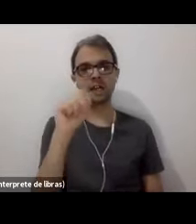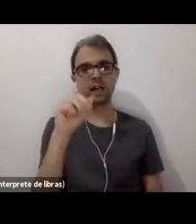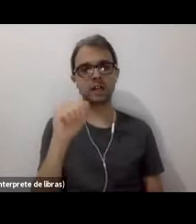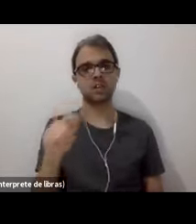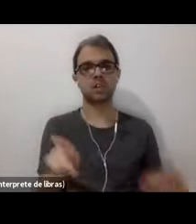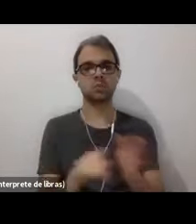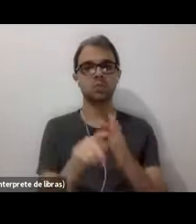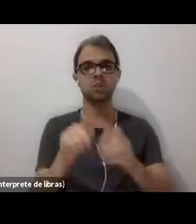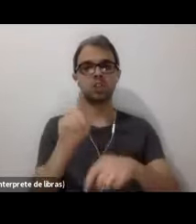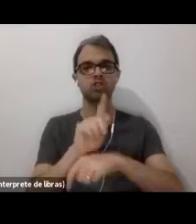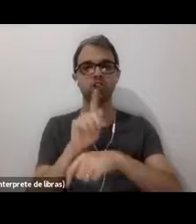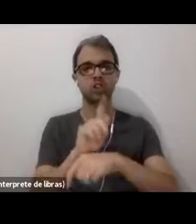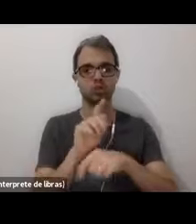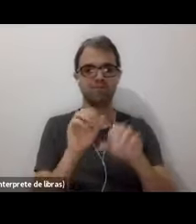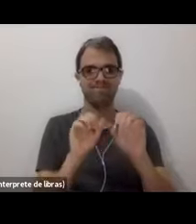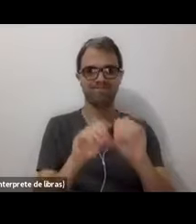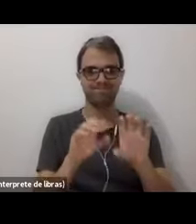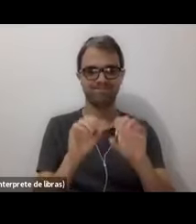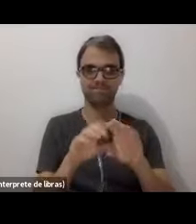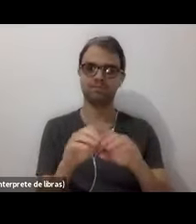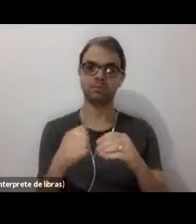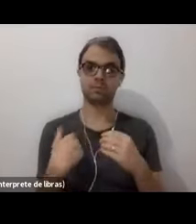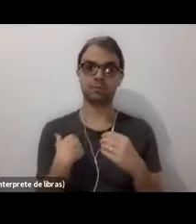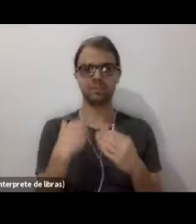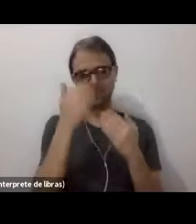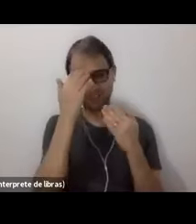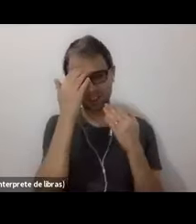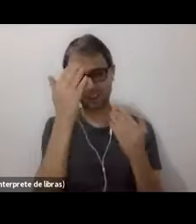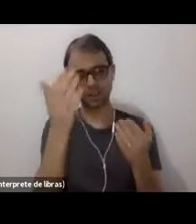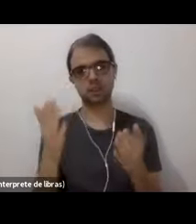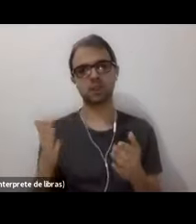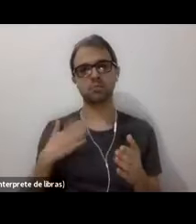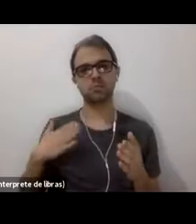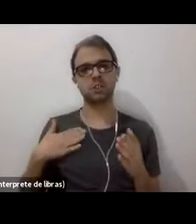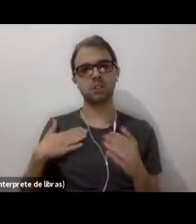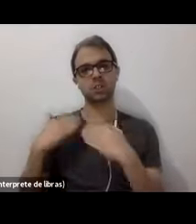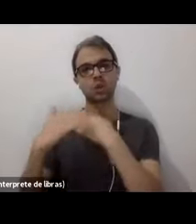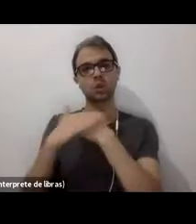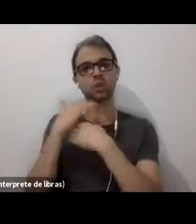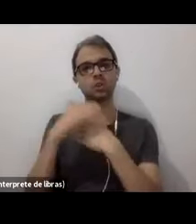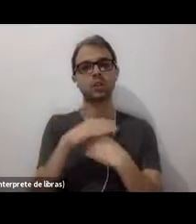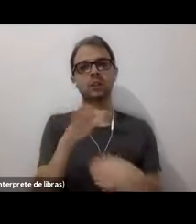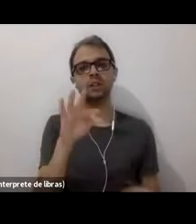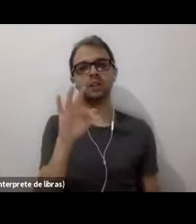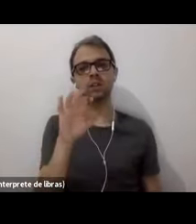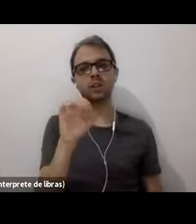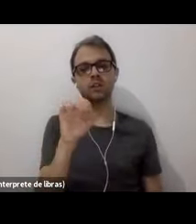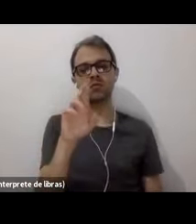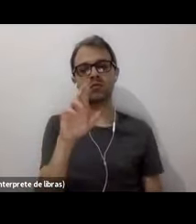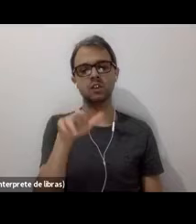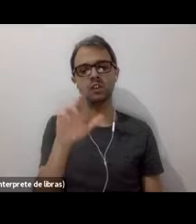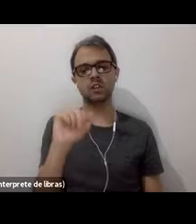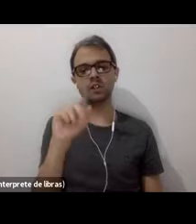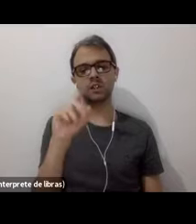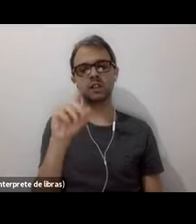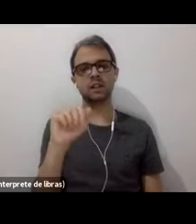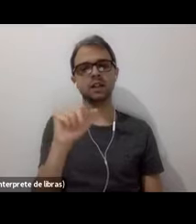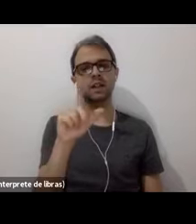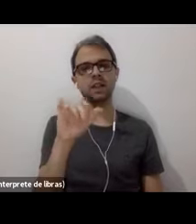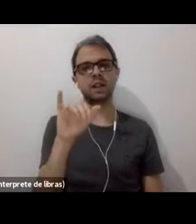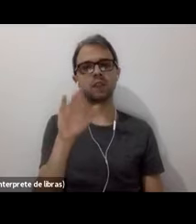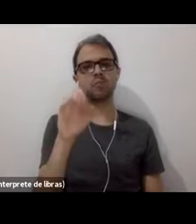claro, minha sempre querida orientadora Fernanda Liberali. Esse grupo é um grupo de muita reflexão, a gente se